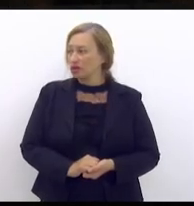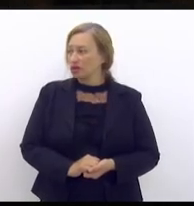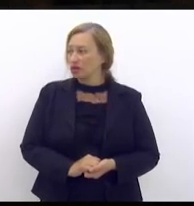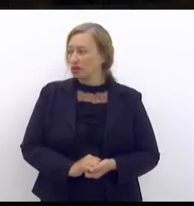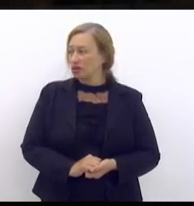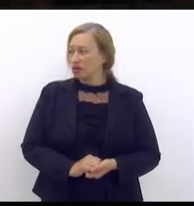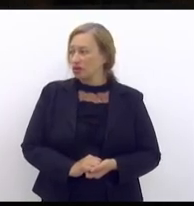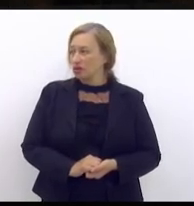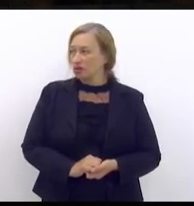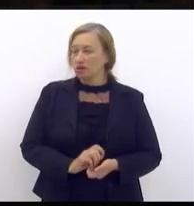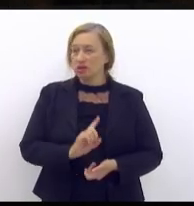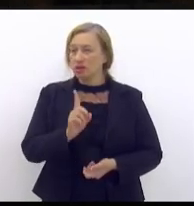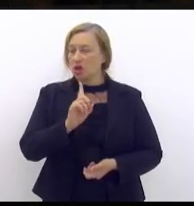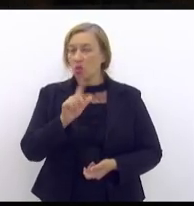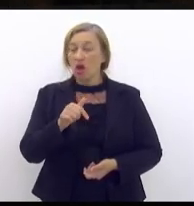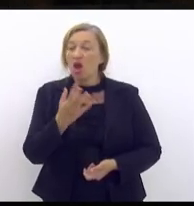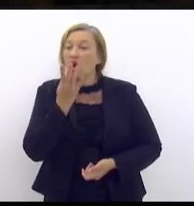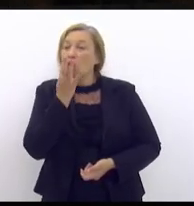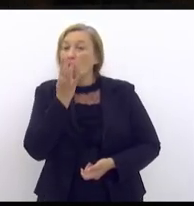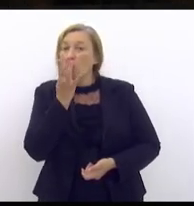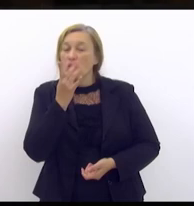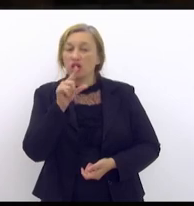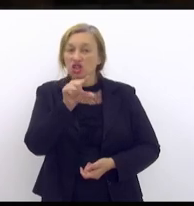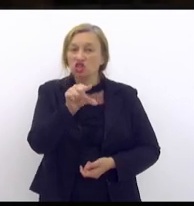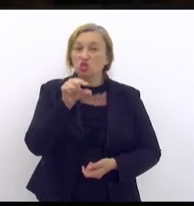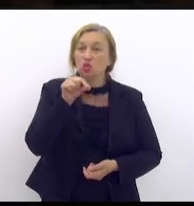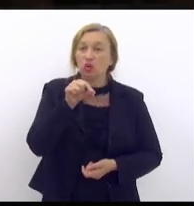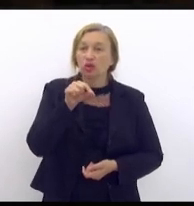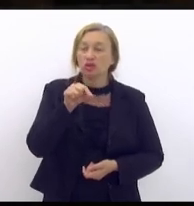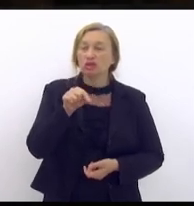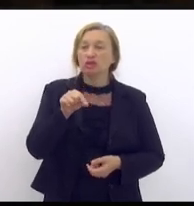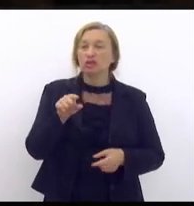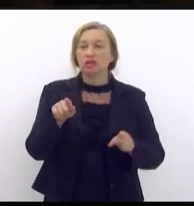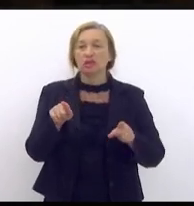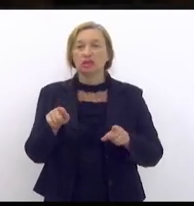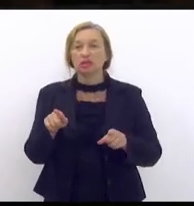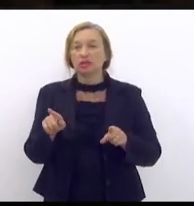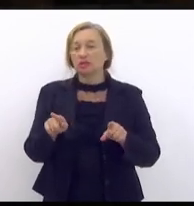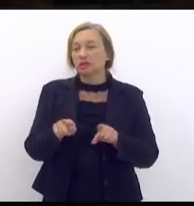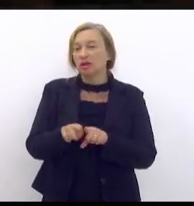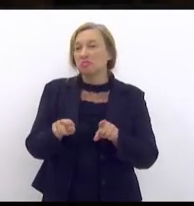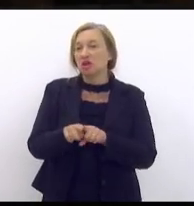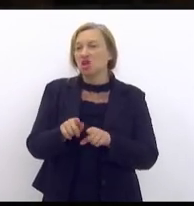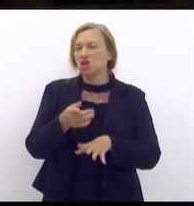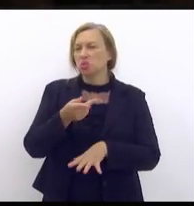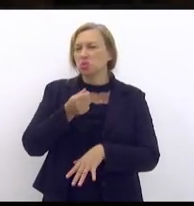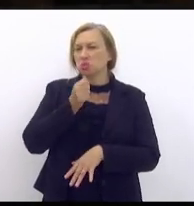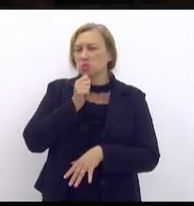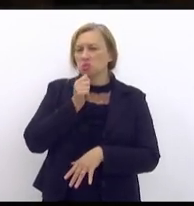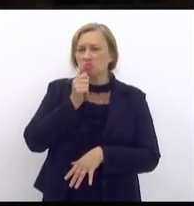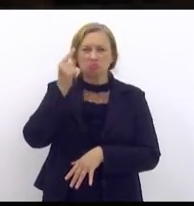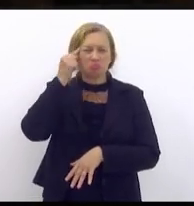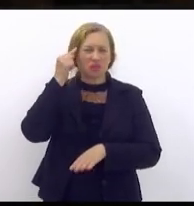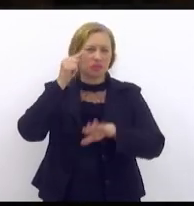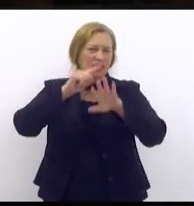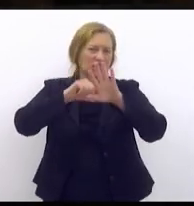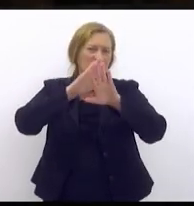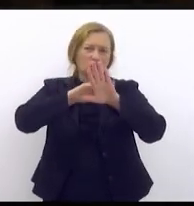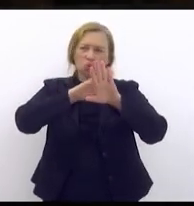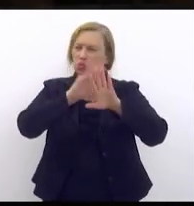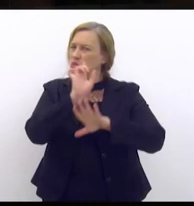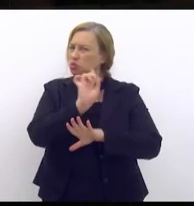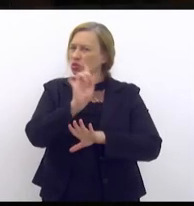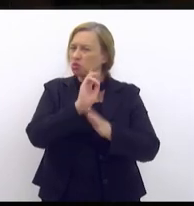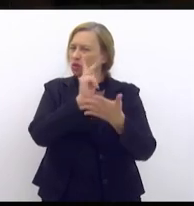Mas não é uma cor que defina também nenhuma perspectiva ideológica. É